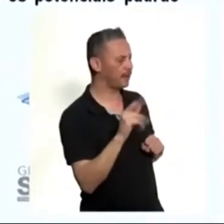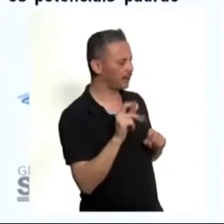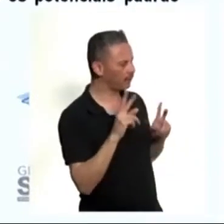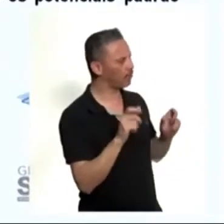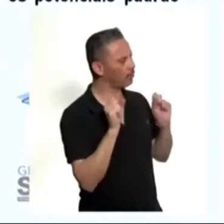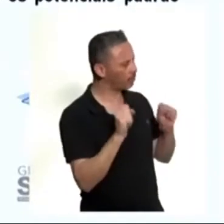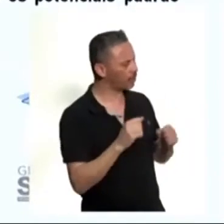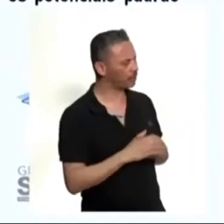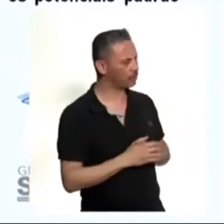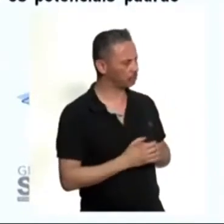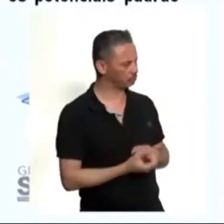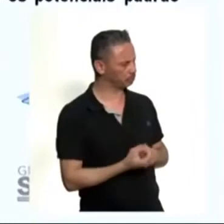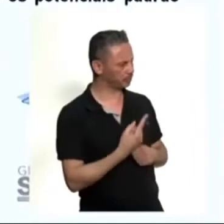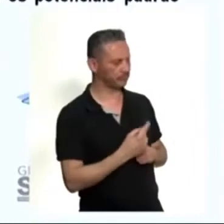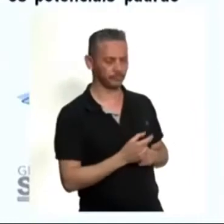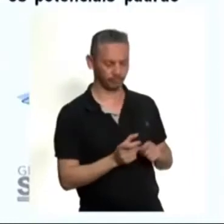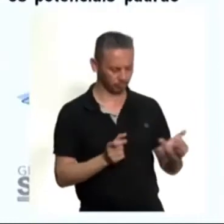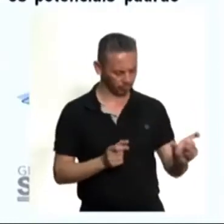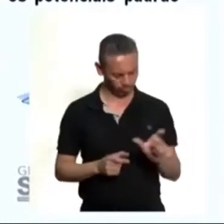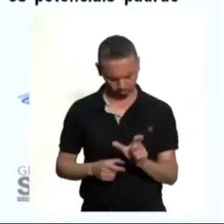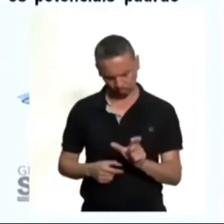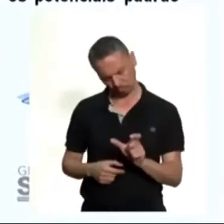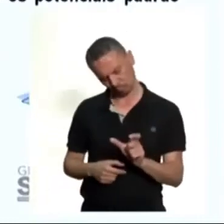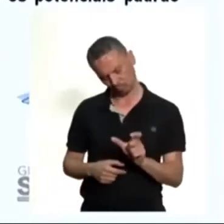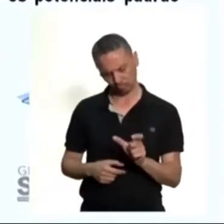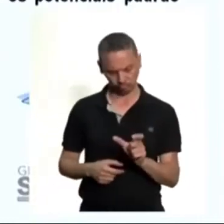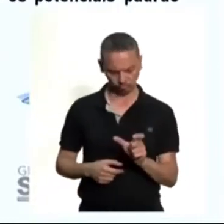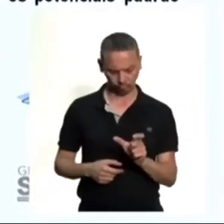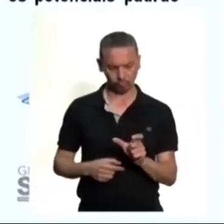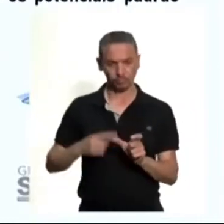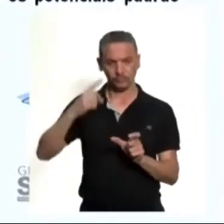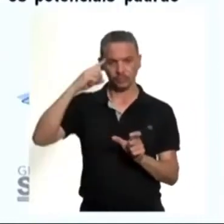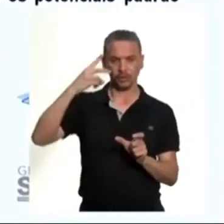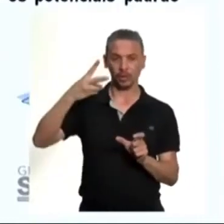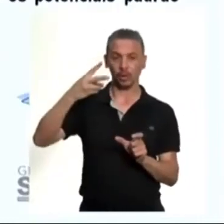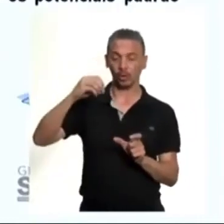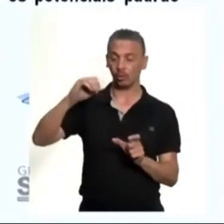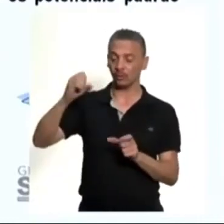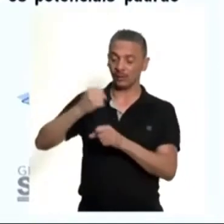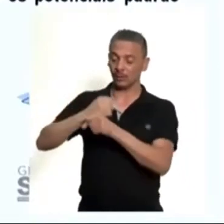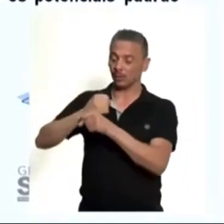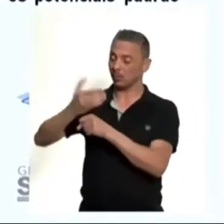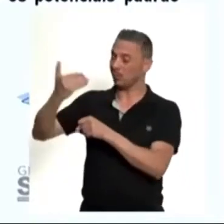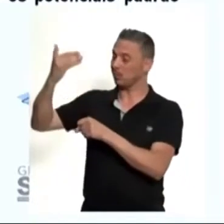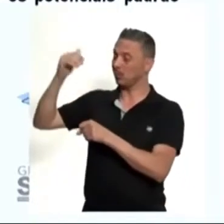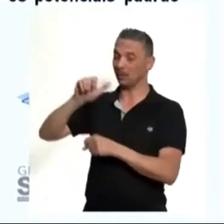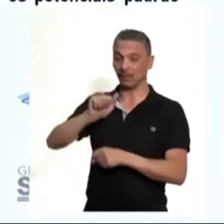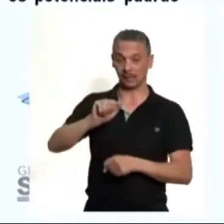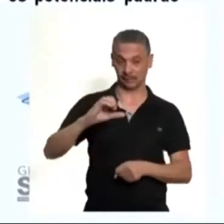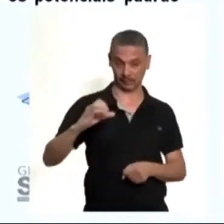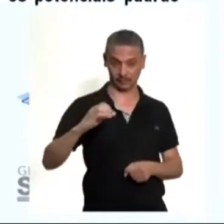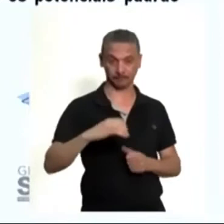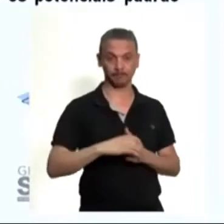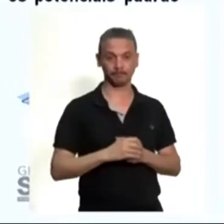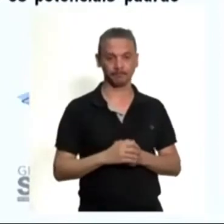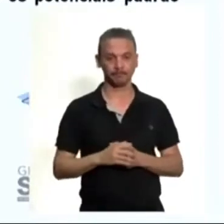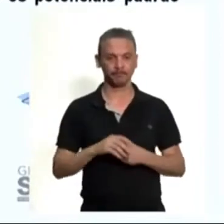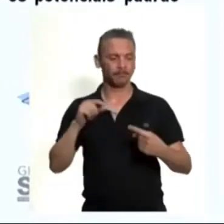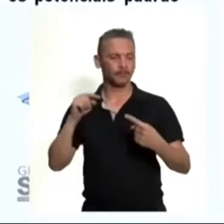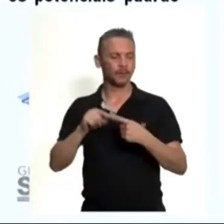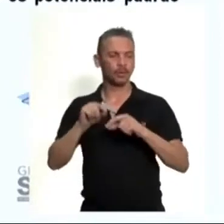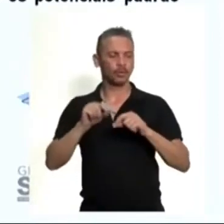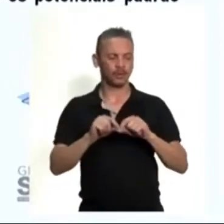dia. A suposta pilha, gente, datada de cerca de 200 anos antes de Cristo, é